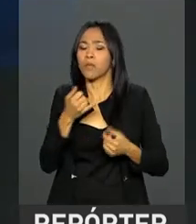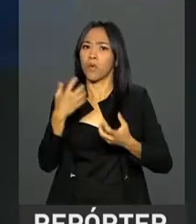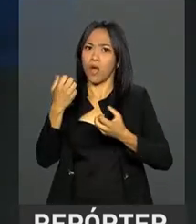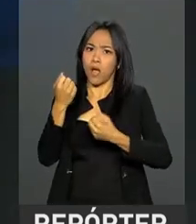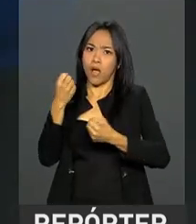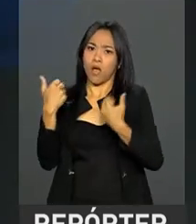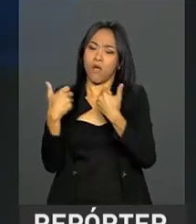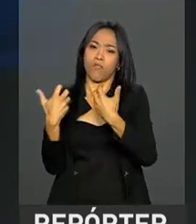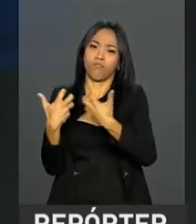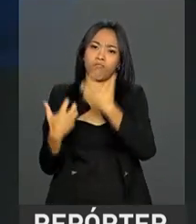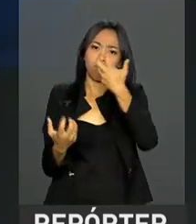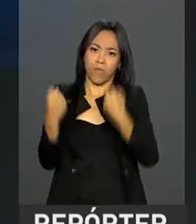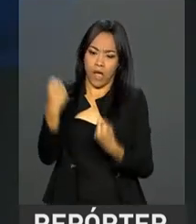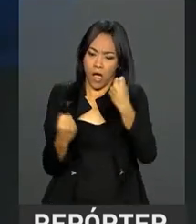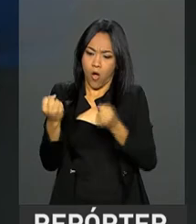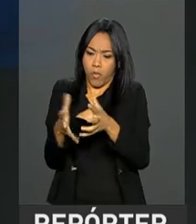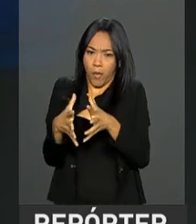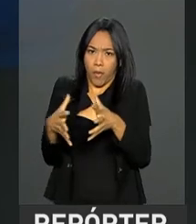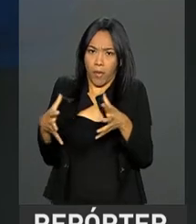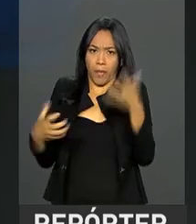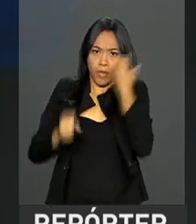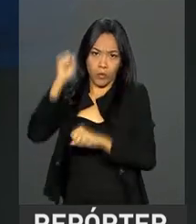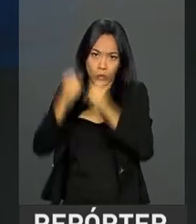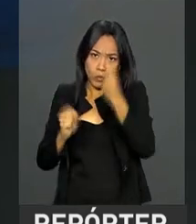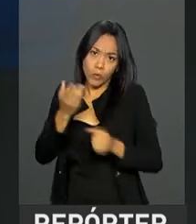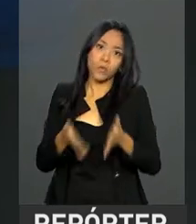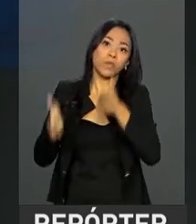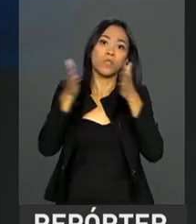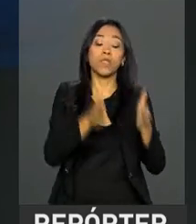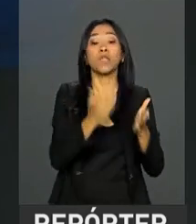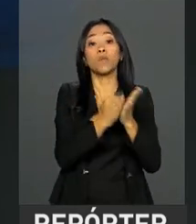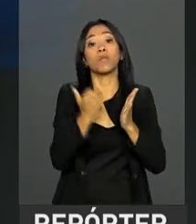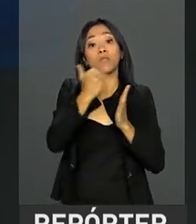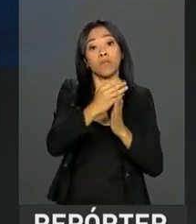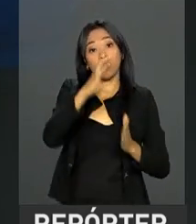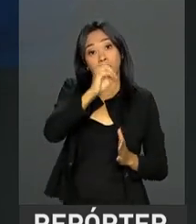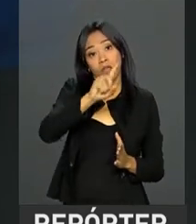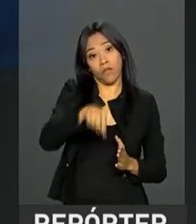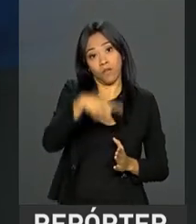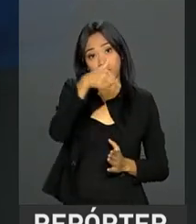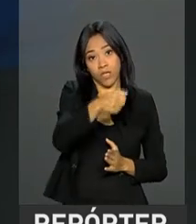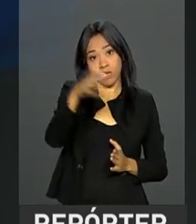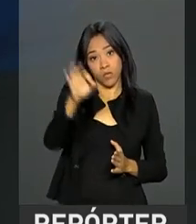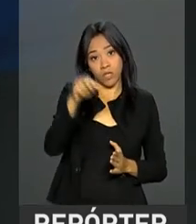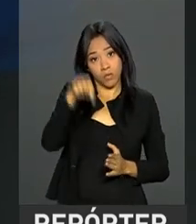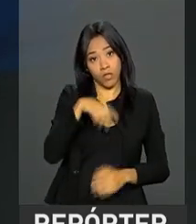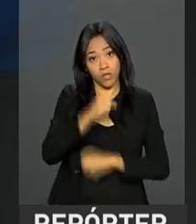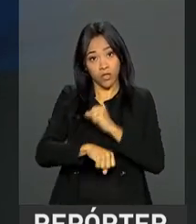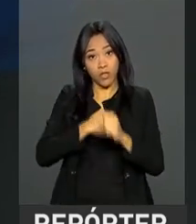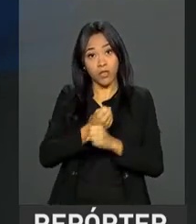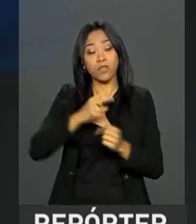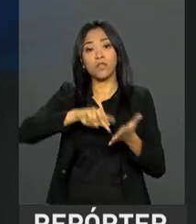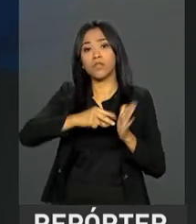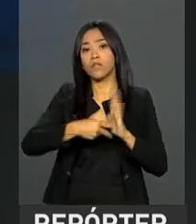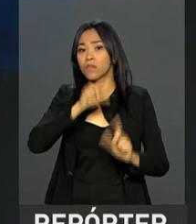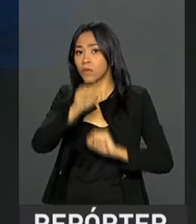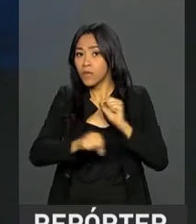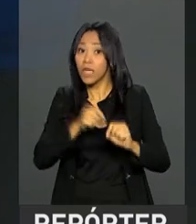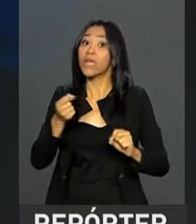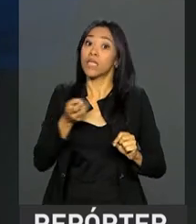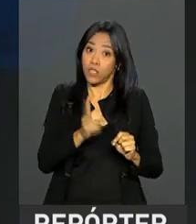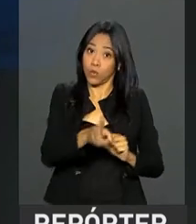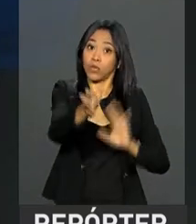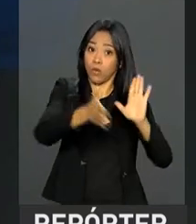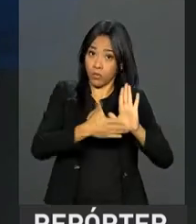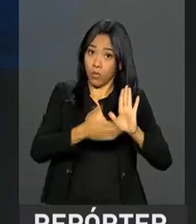retomada do emprego e projeções de crescimento de 0,7 por cento neste ano sinais que mostram que seja formas